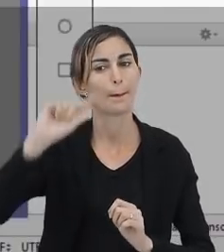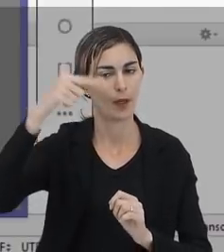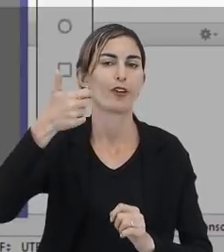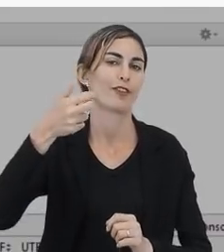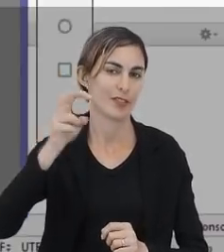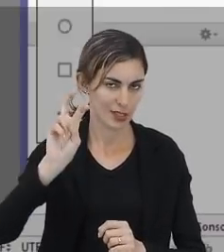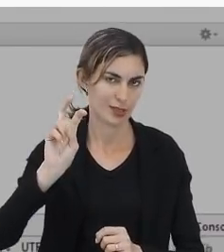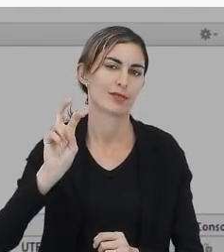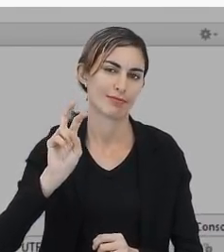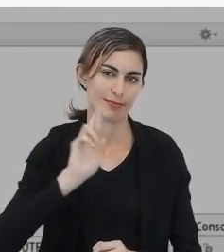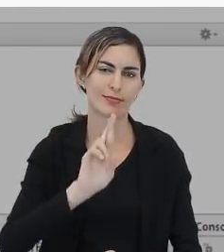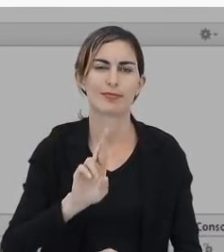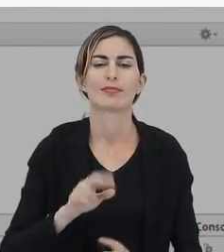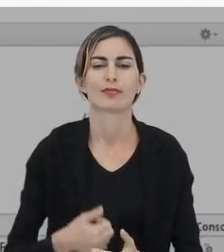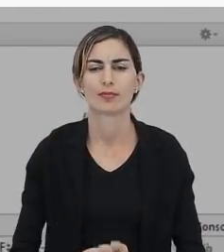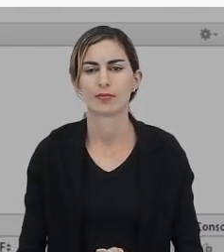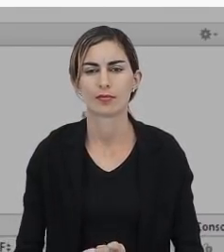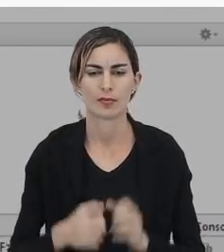Maior que 25.